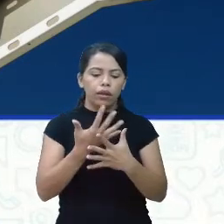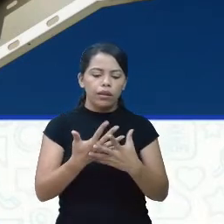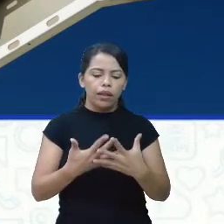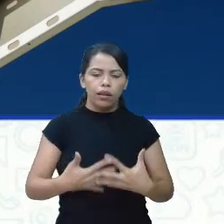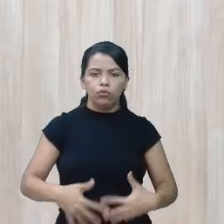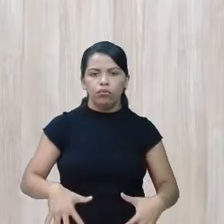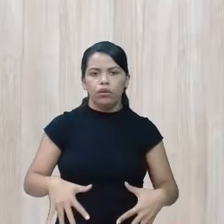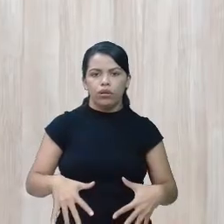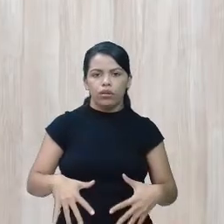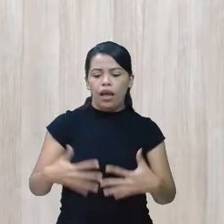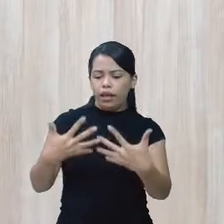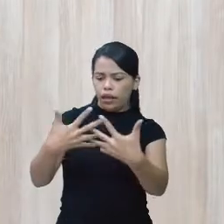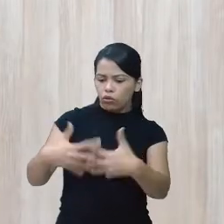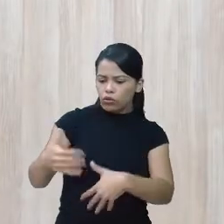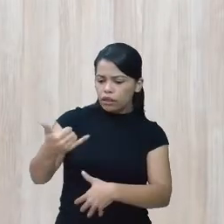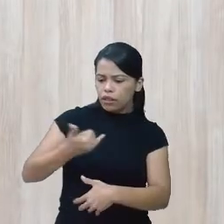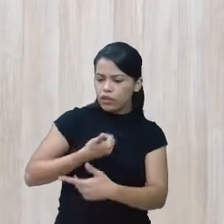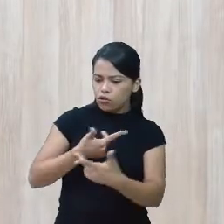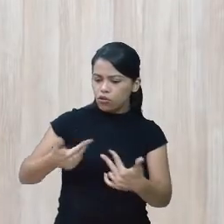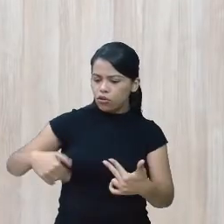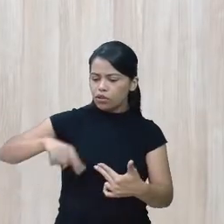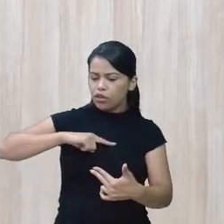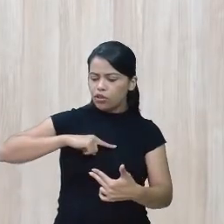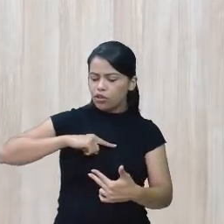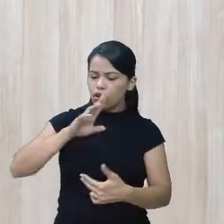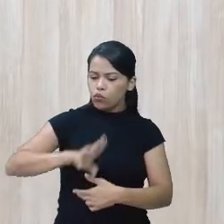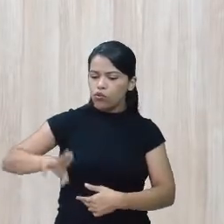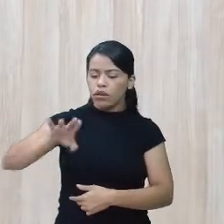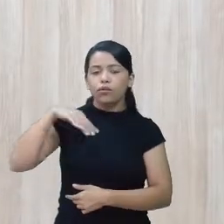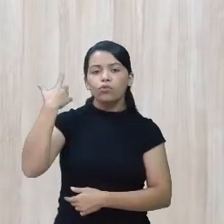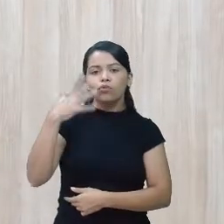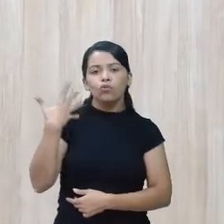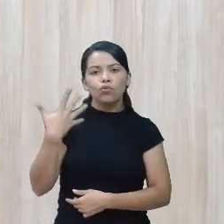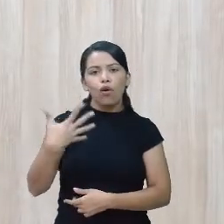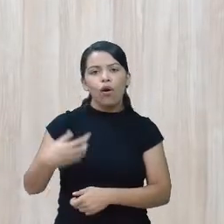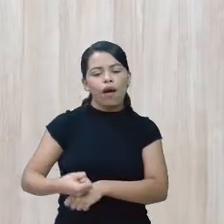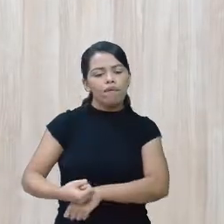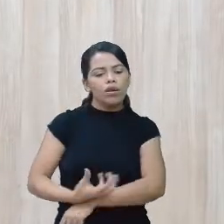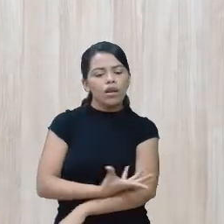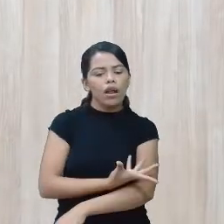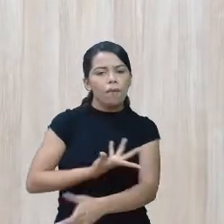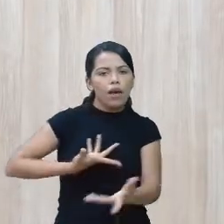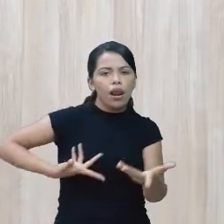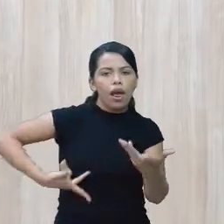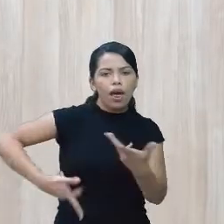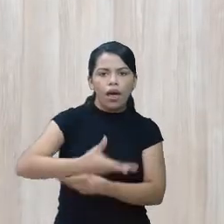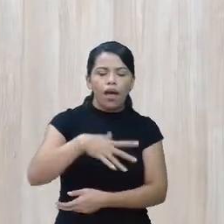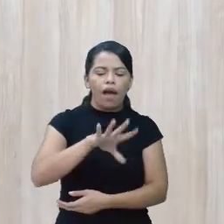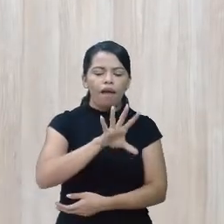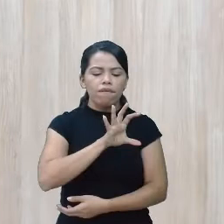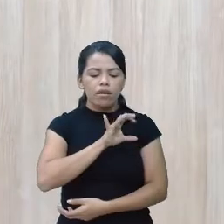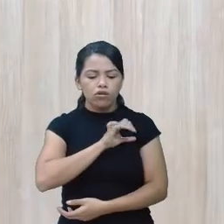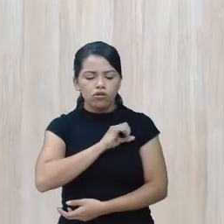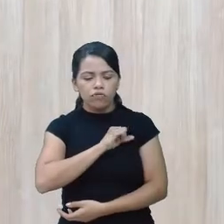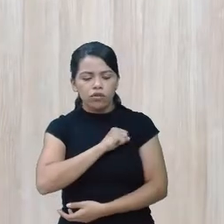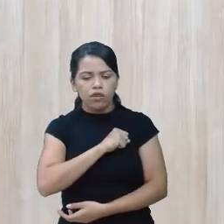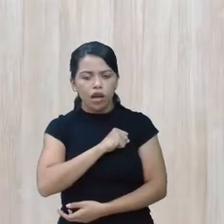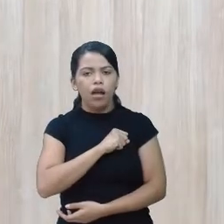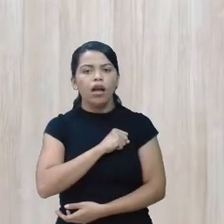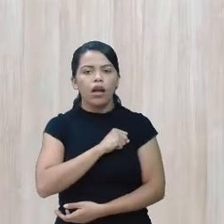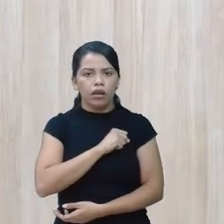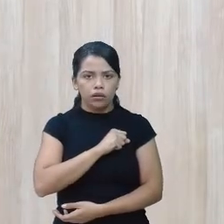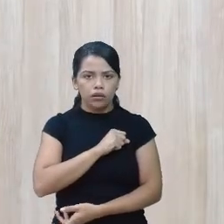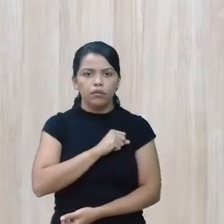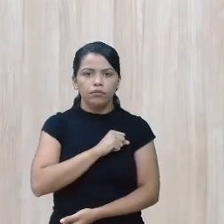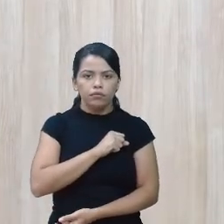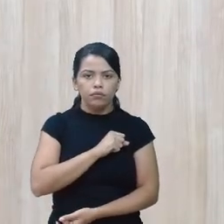coisas através dos sons, né? A afetividade, os sons relacionados com o afeto, né? Com a